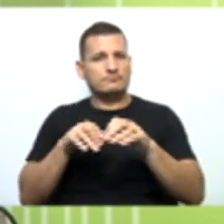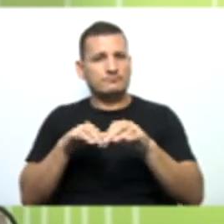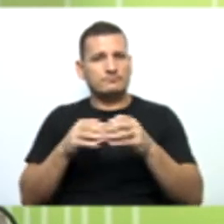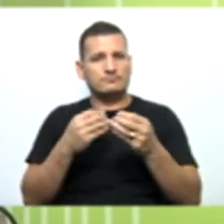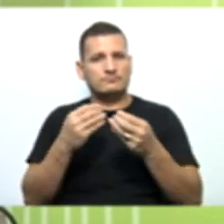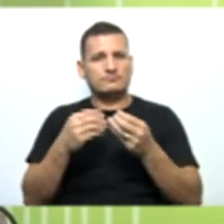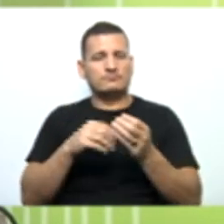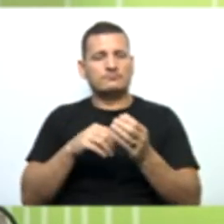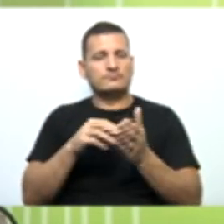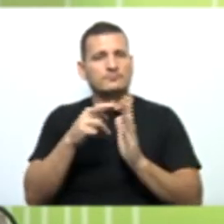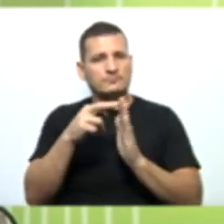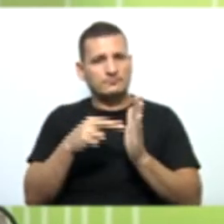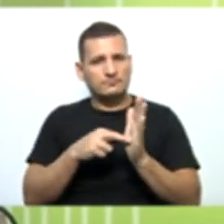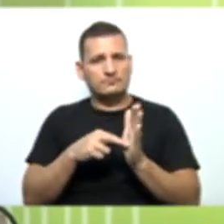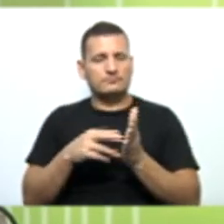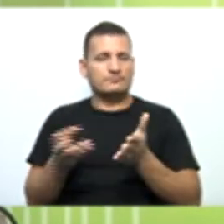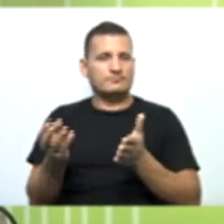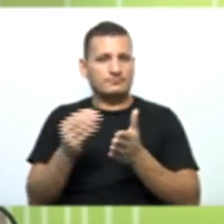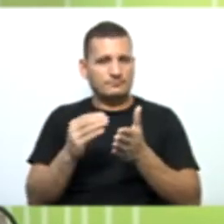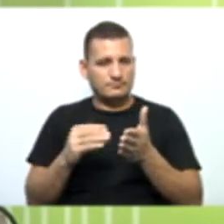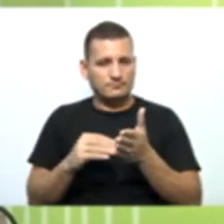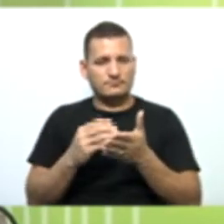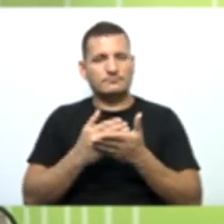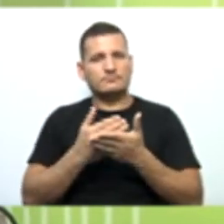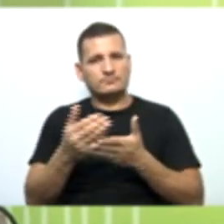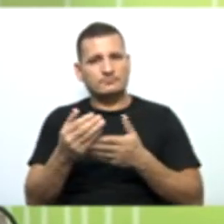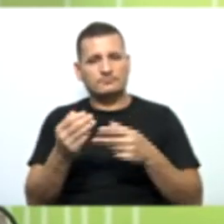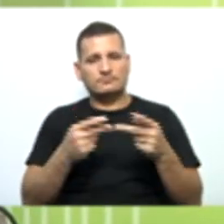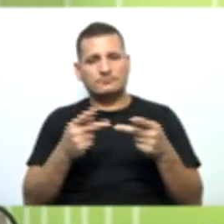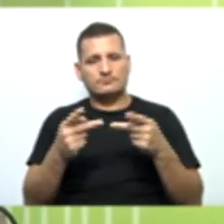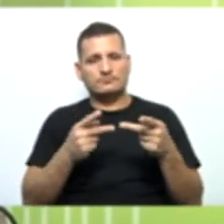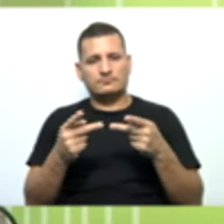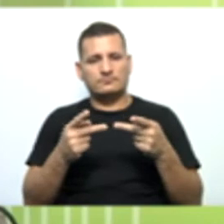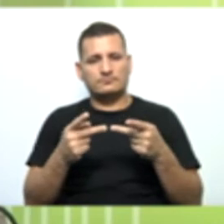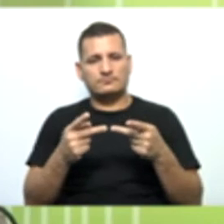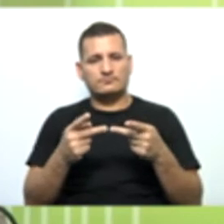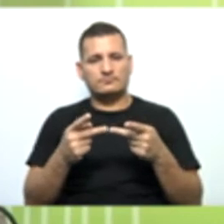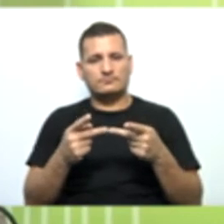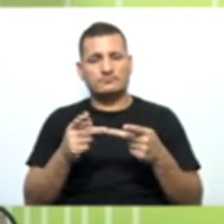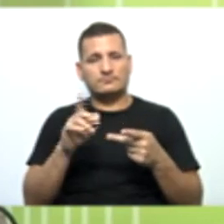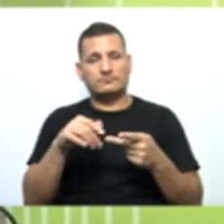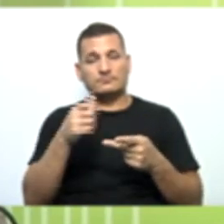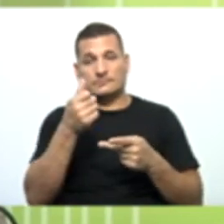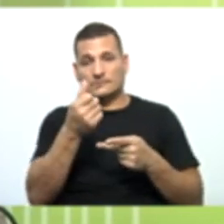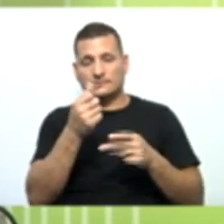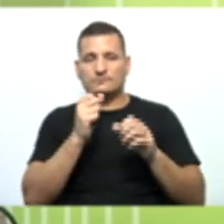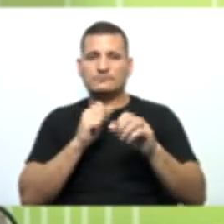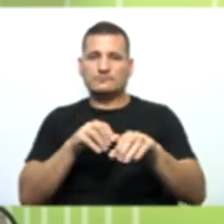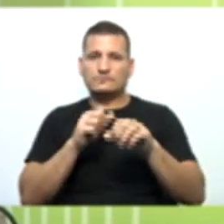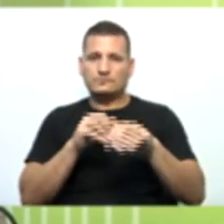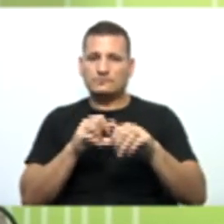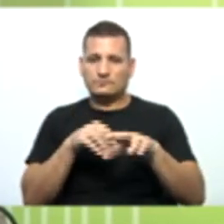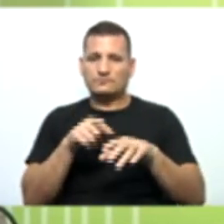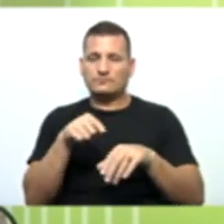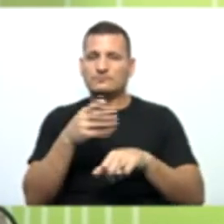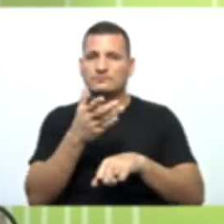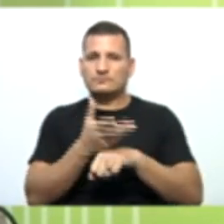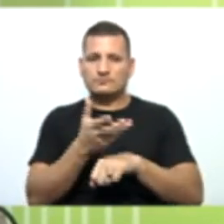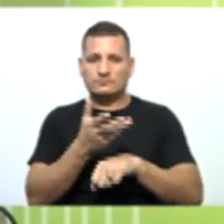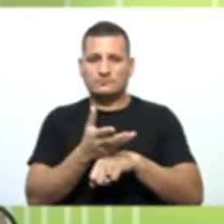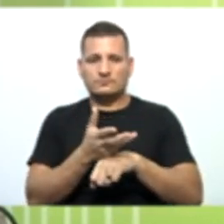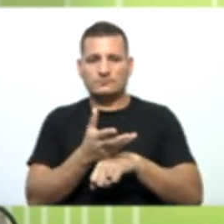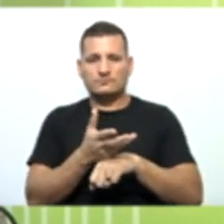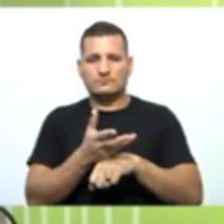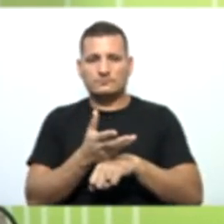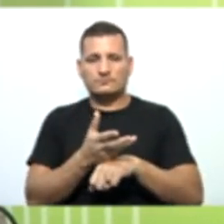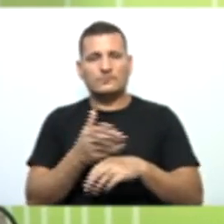dos requisitos. Vamos iniciar os nossos projetos. Então, assim, são 6 aulas que nós vamos ter aqui para essa disciplina. E